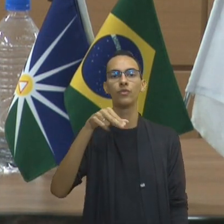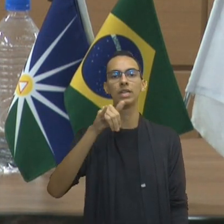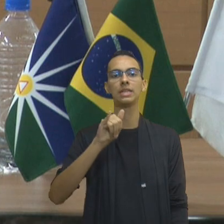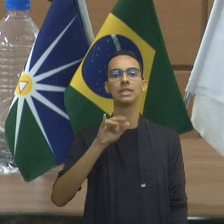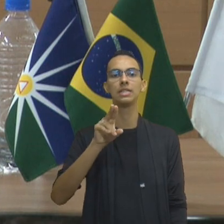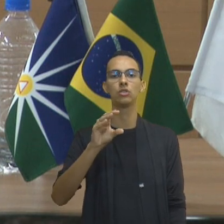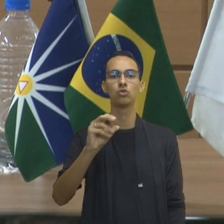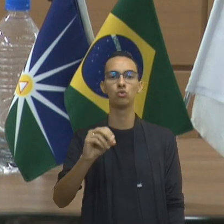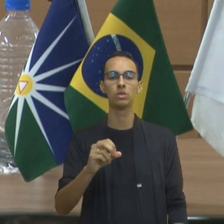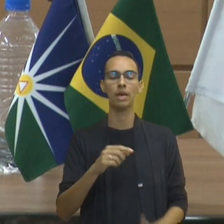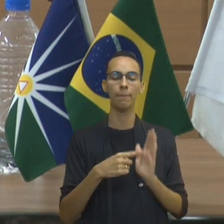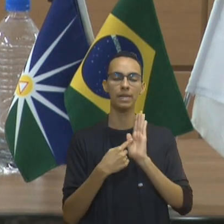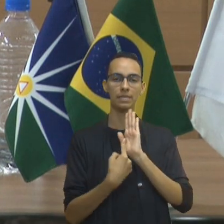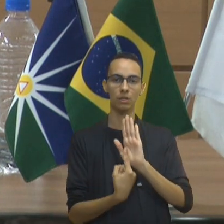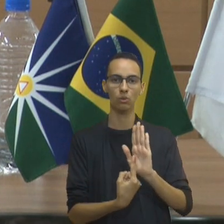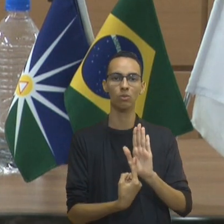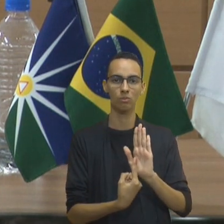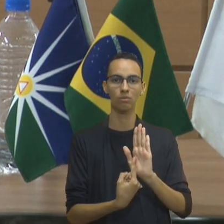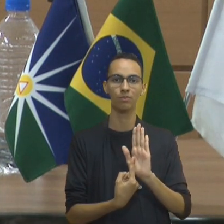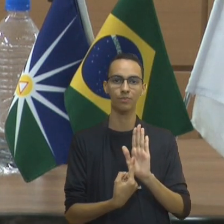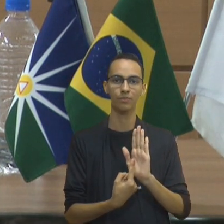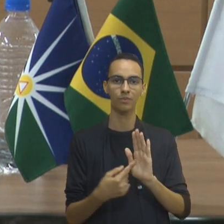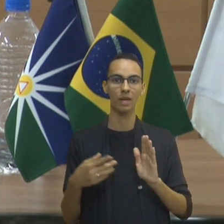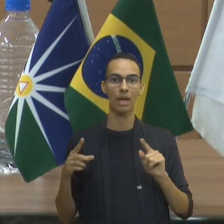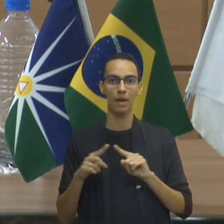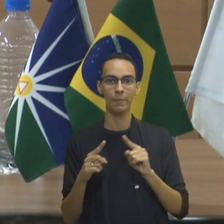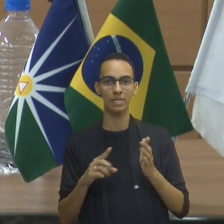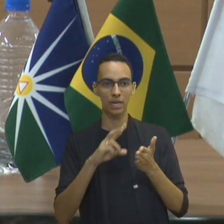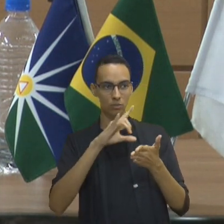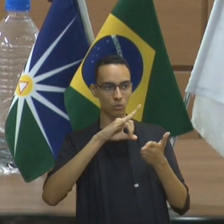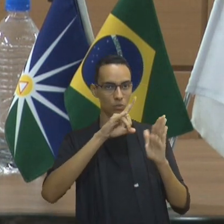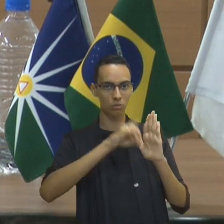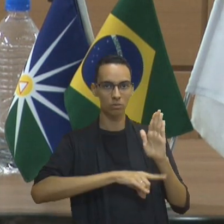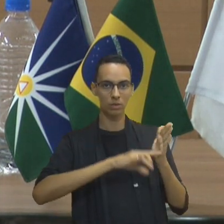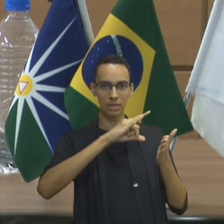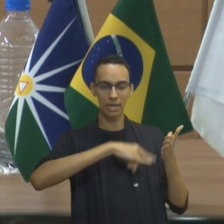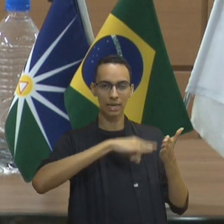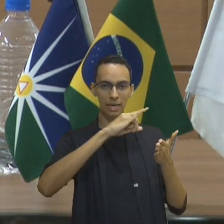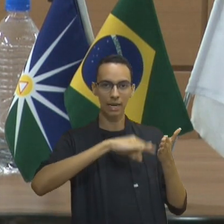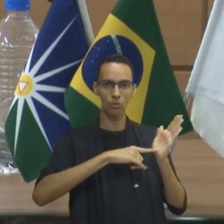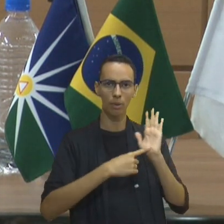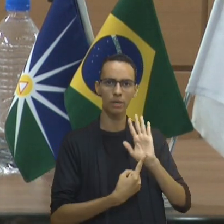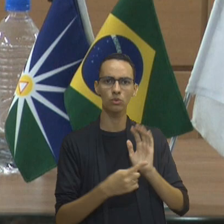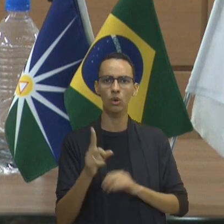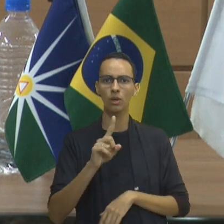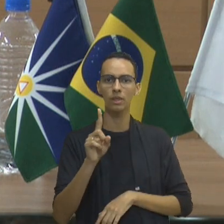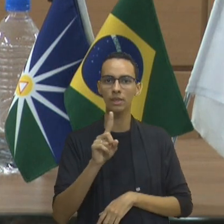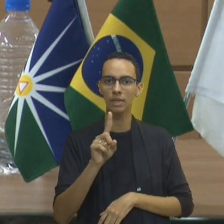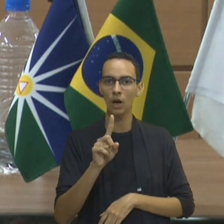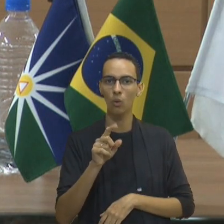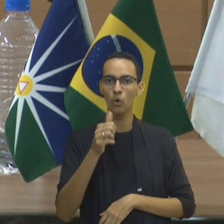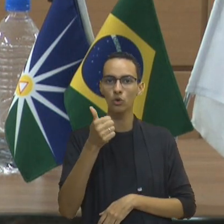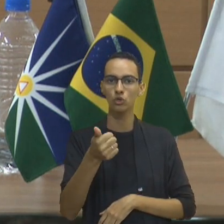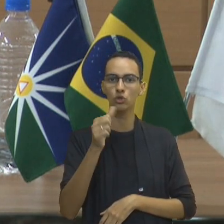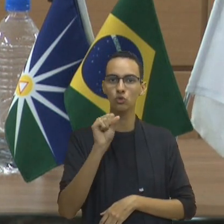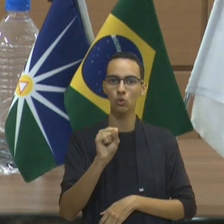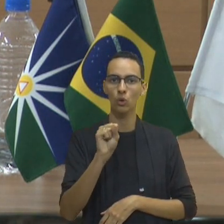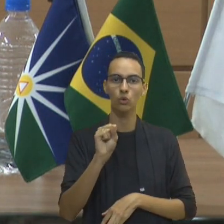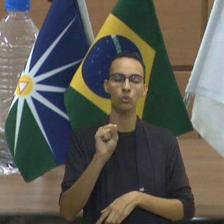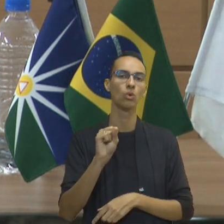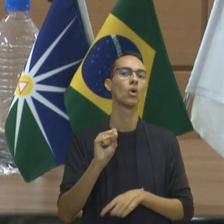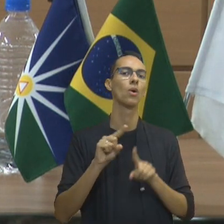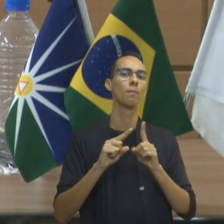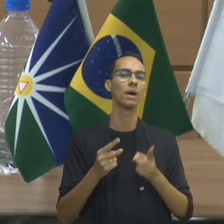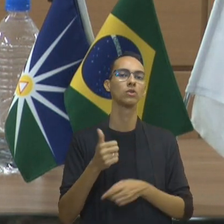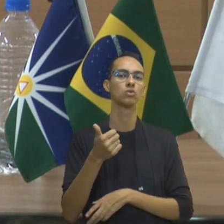o decreto estabelece o seguinte, ó, vocês vão receber não 1/12 mais, mas 1/18, que isso